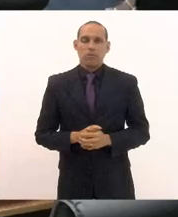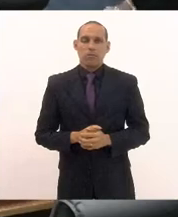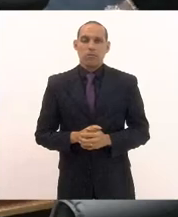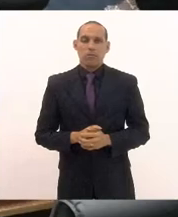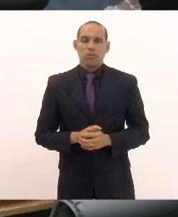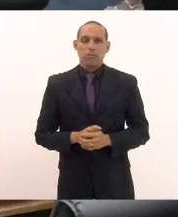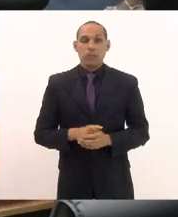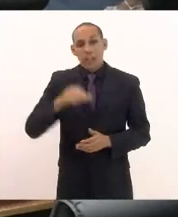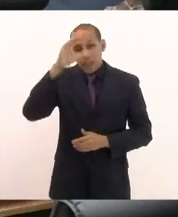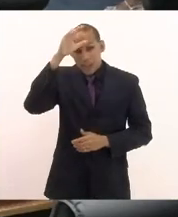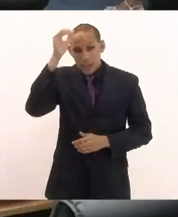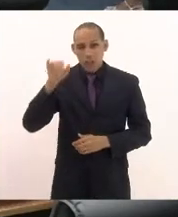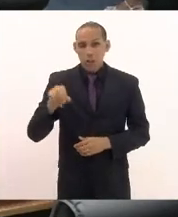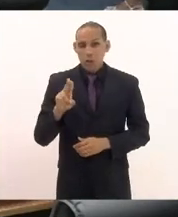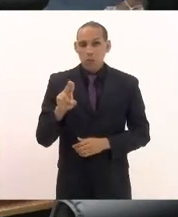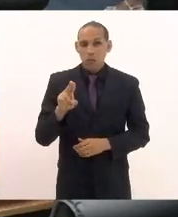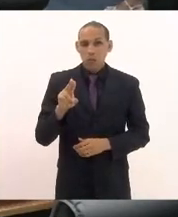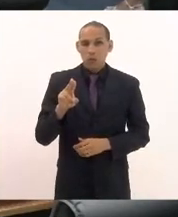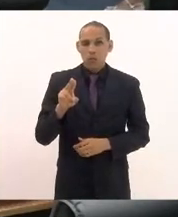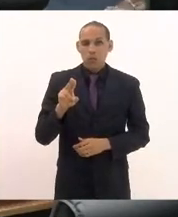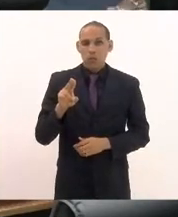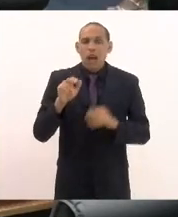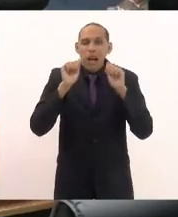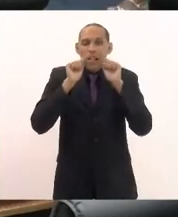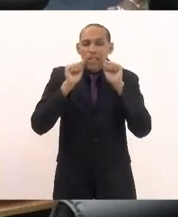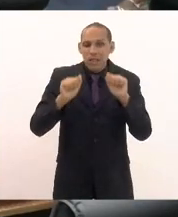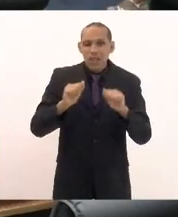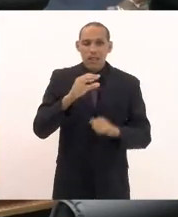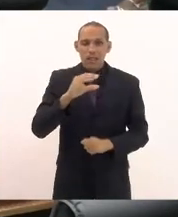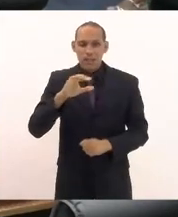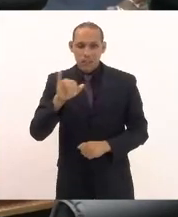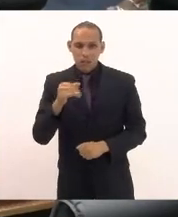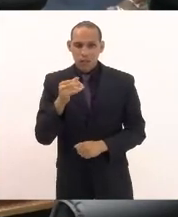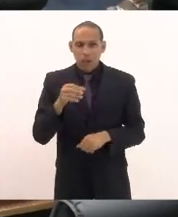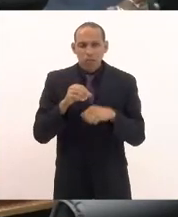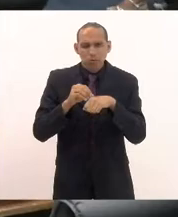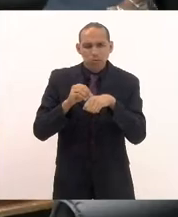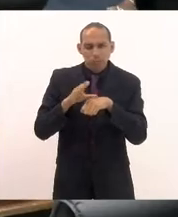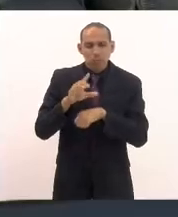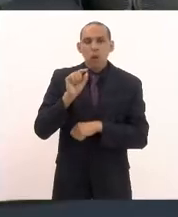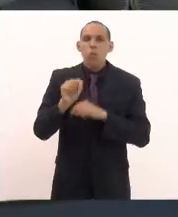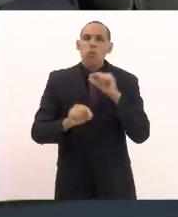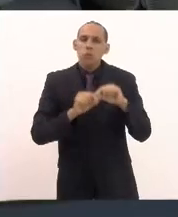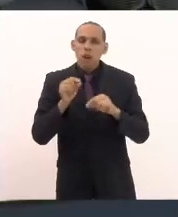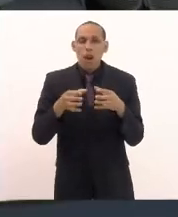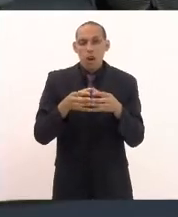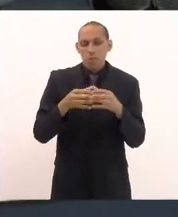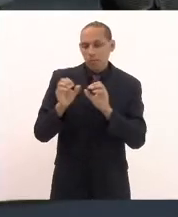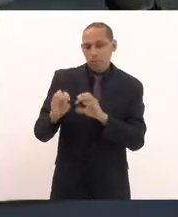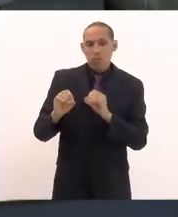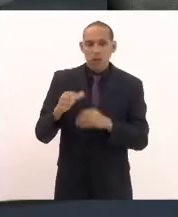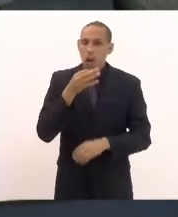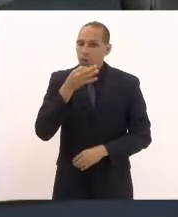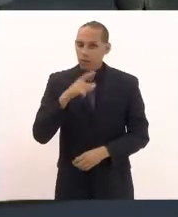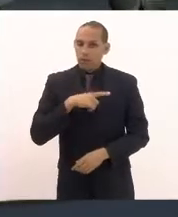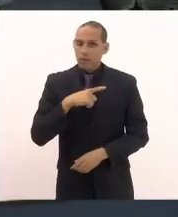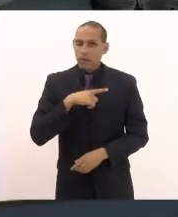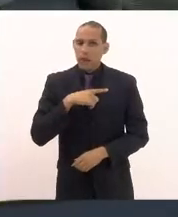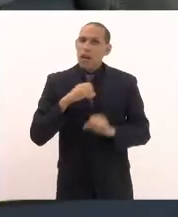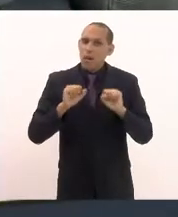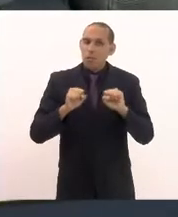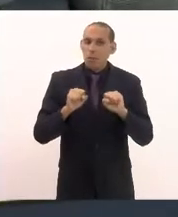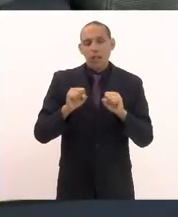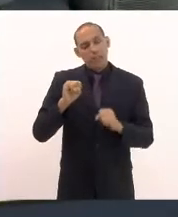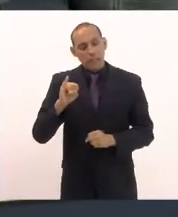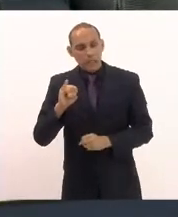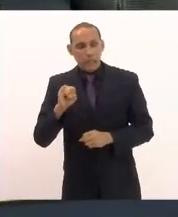Deputado Tia Ju, a assessoria da CCJ me sugeriu, como a Comissão de Educação vai emitir parecer, talvez pudesse, se for o